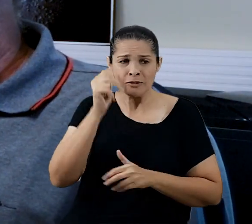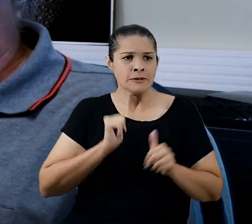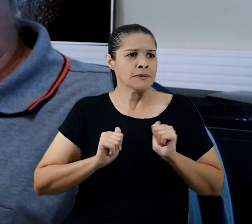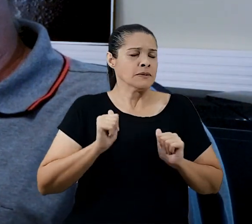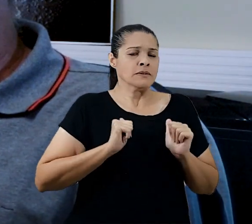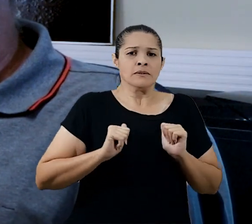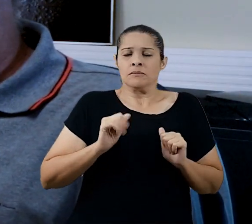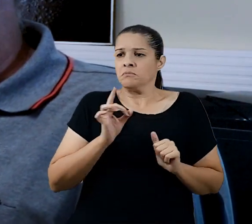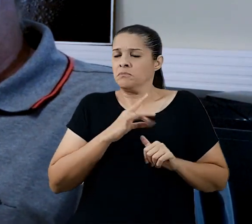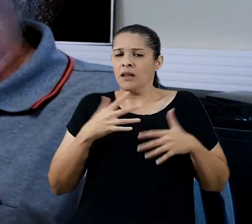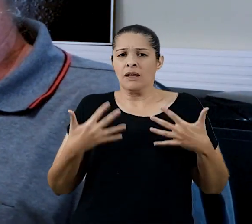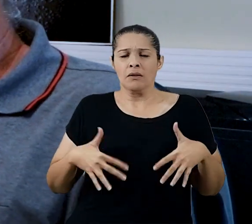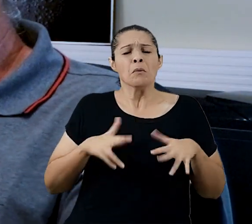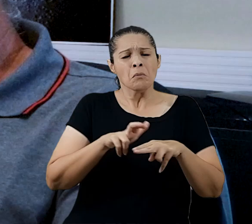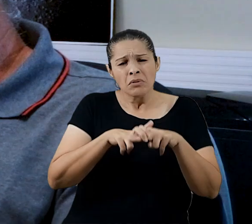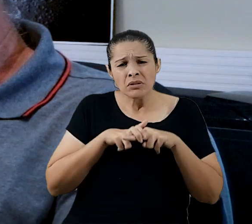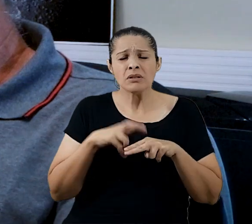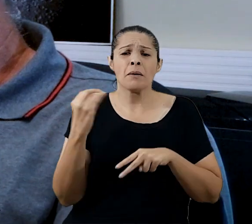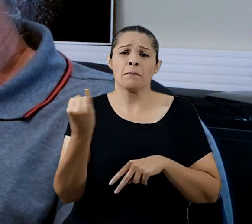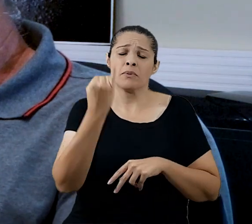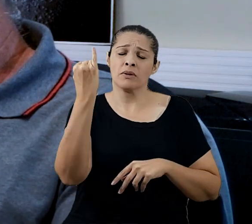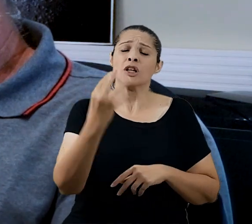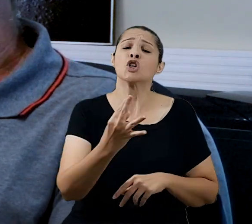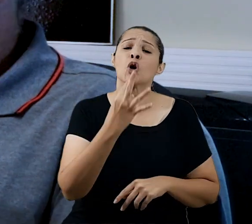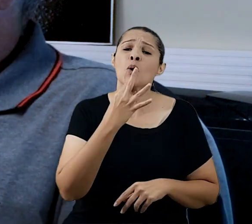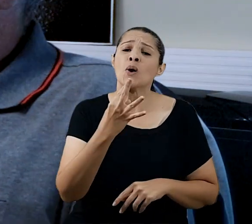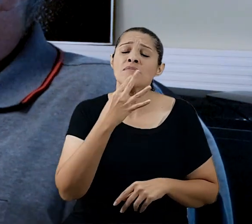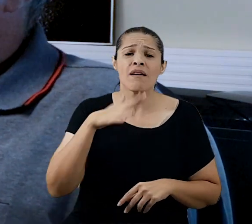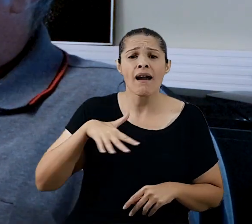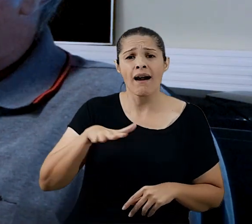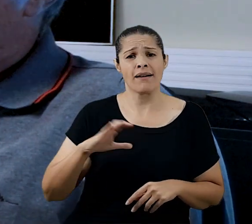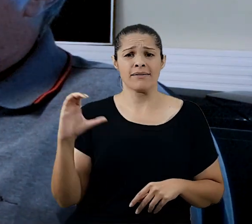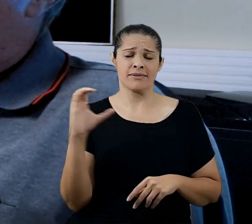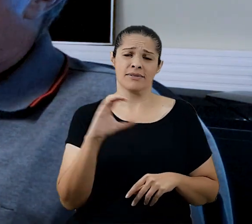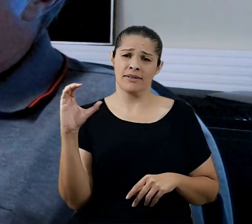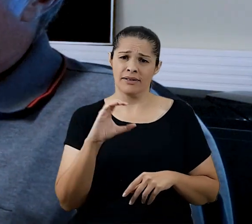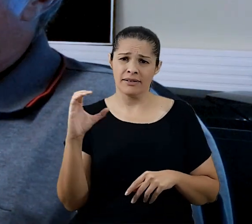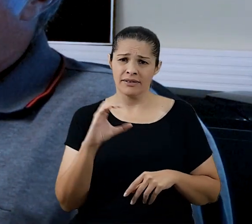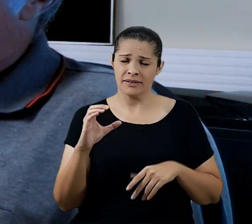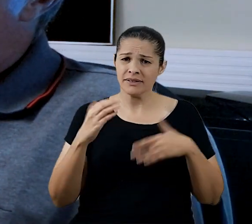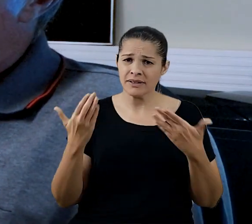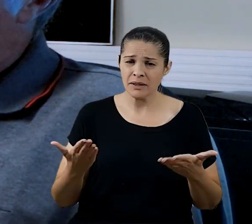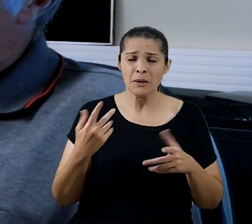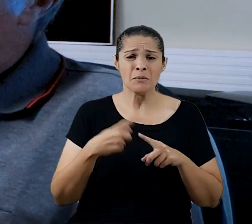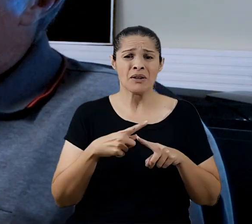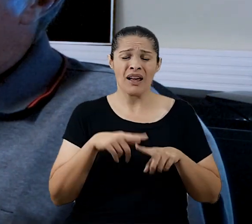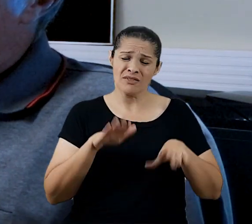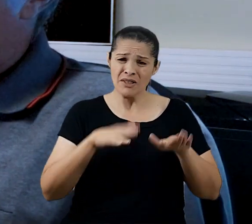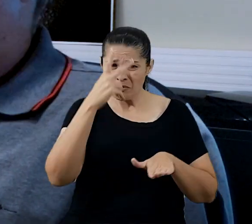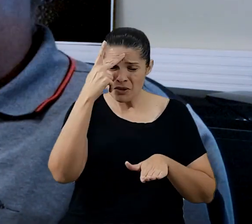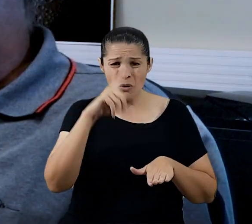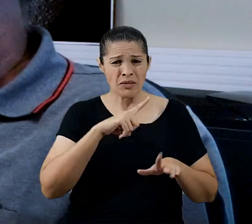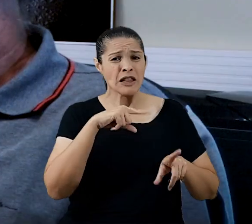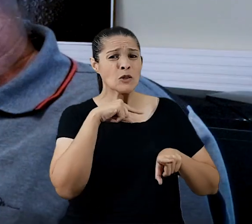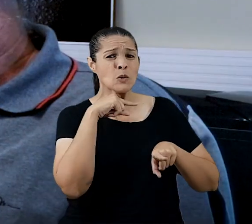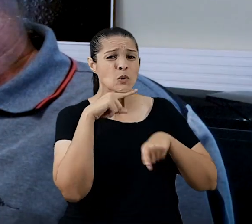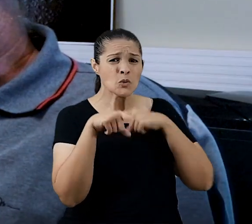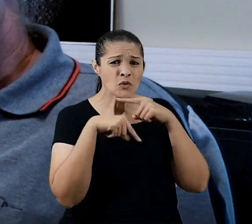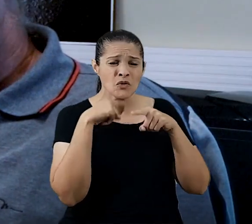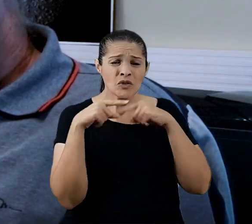não conhecerem o que a ciência explica, acaba tendo, além de dúvidas, pode ter